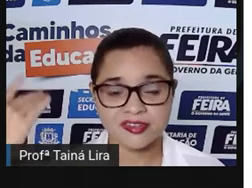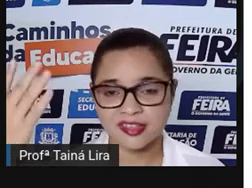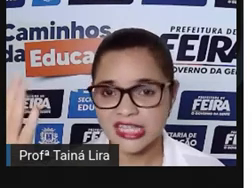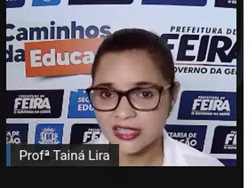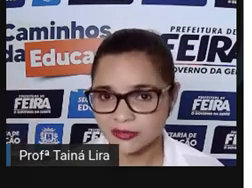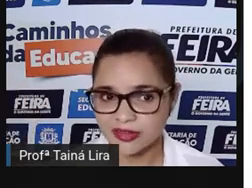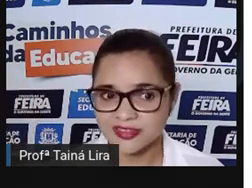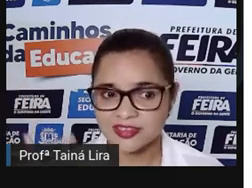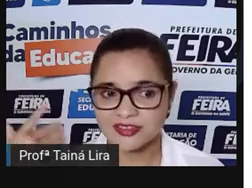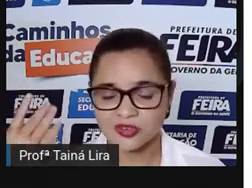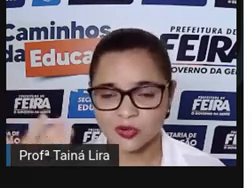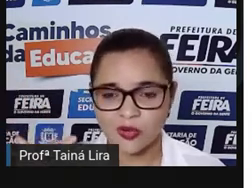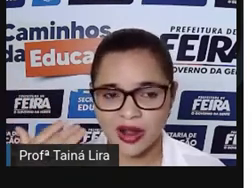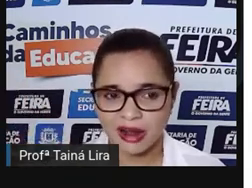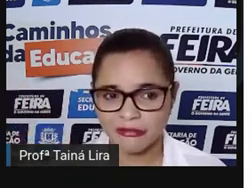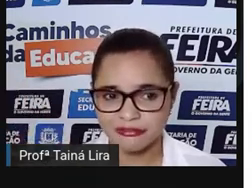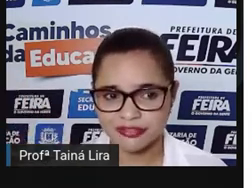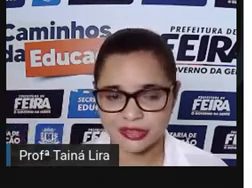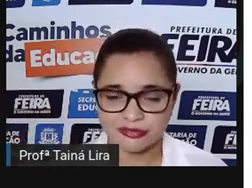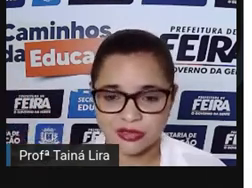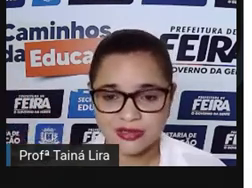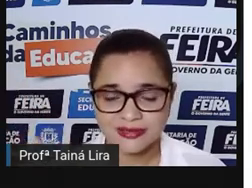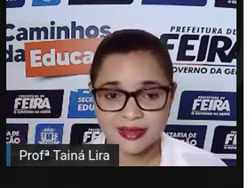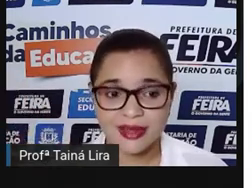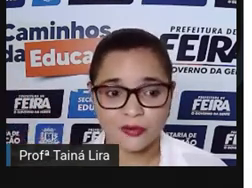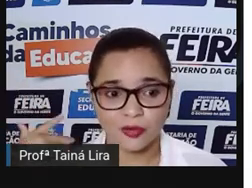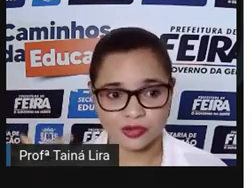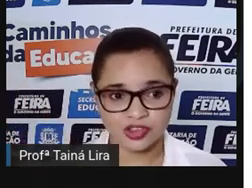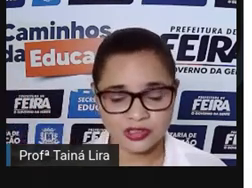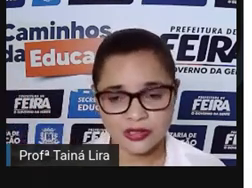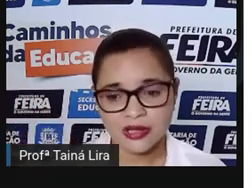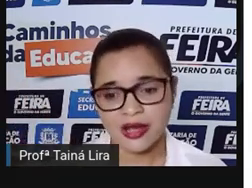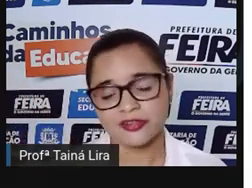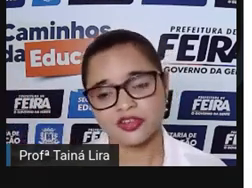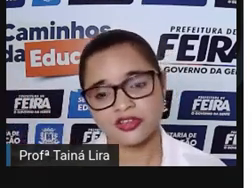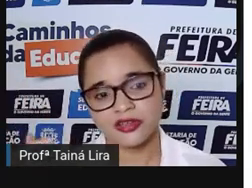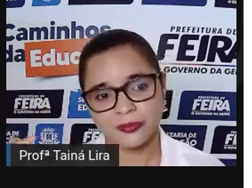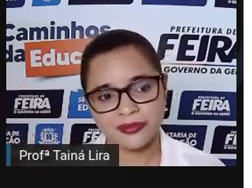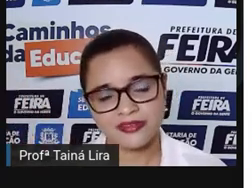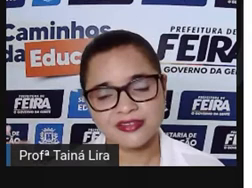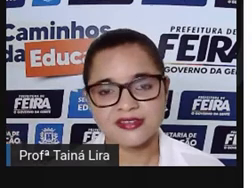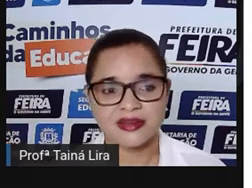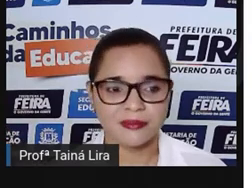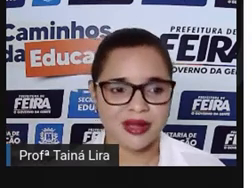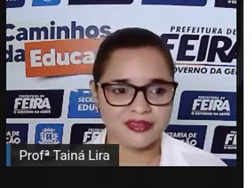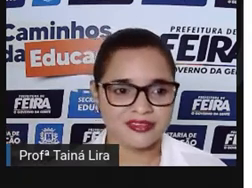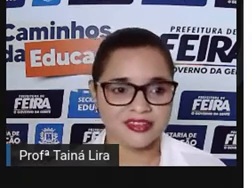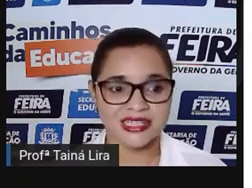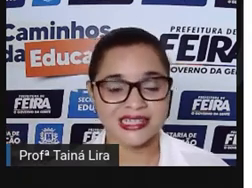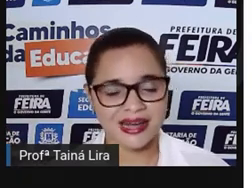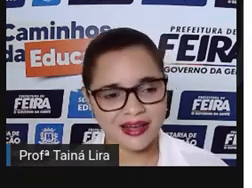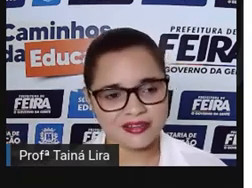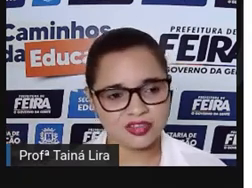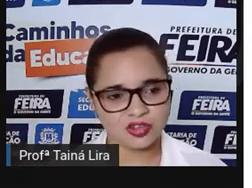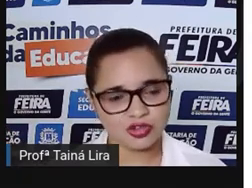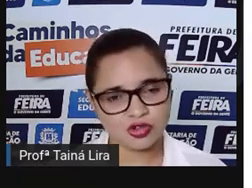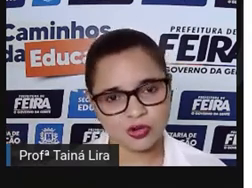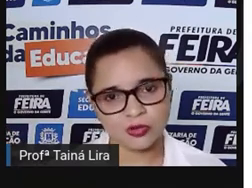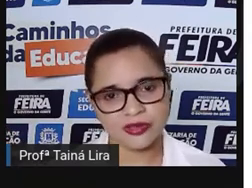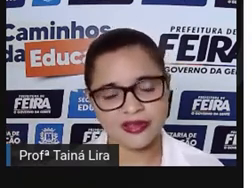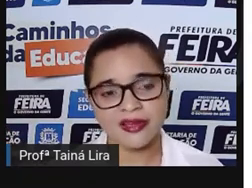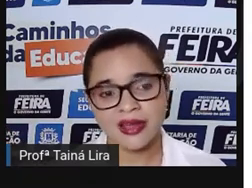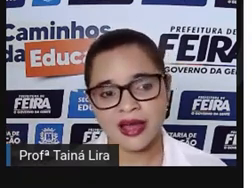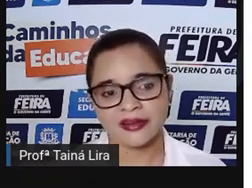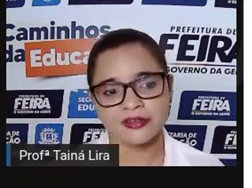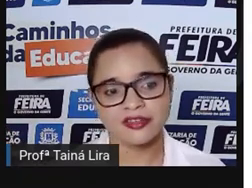pessoas iam assistir esse jogo ao vivo, tá? Hoje, a gente não precisa mais ir lá assistir o